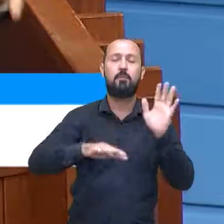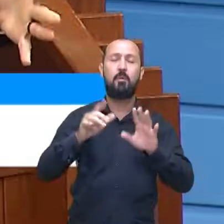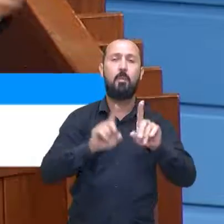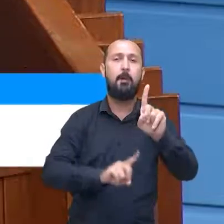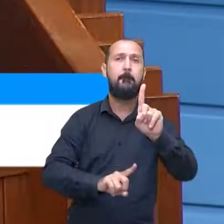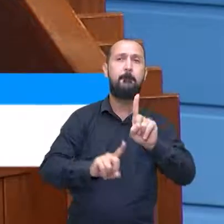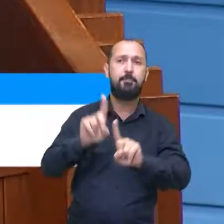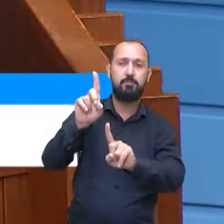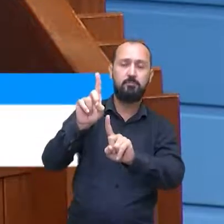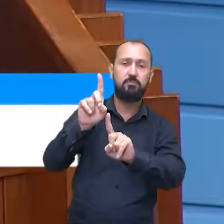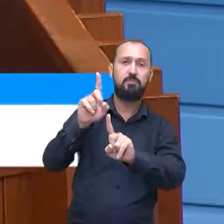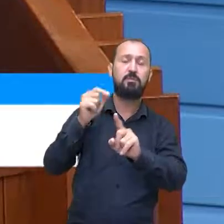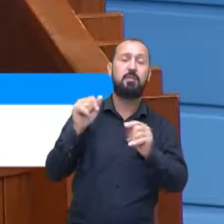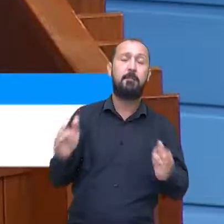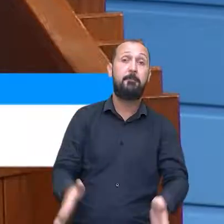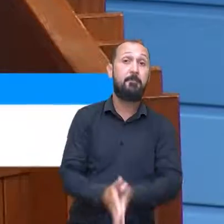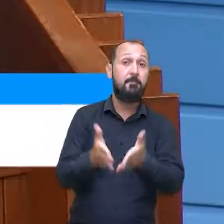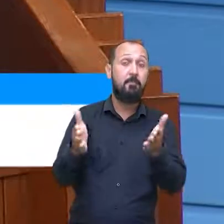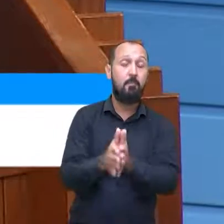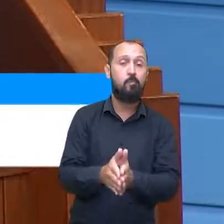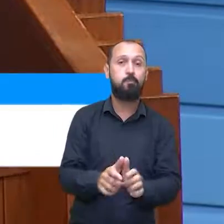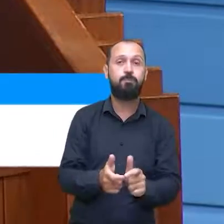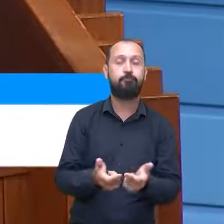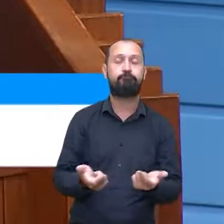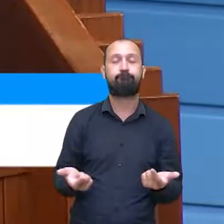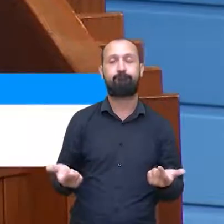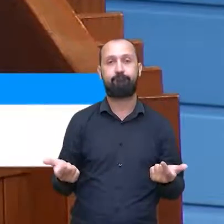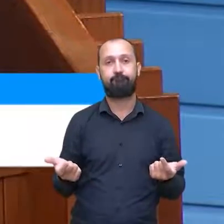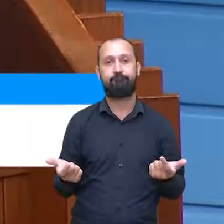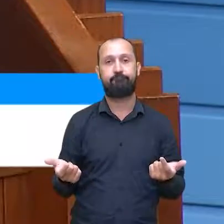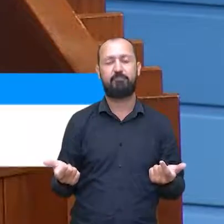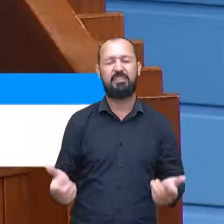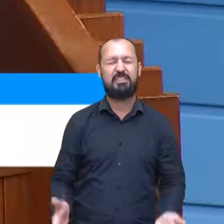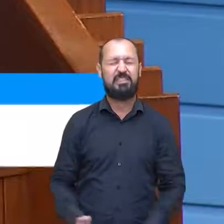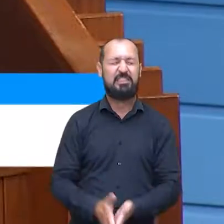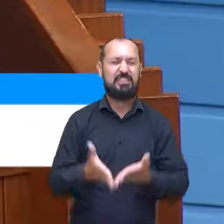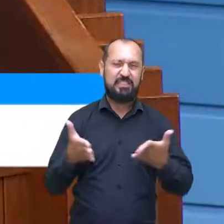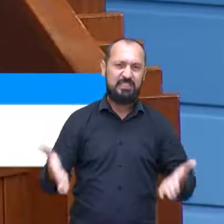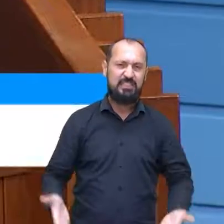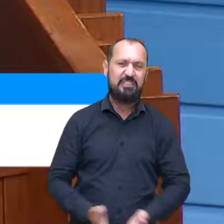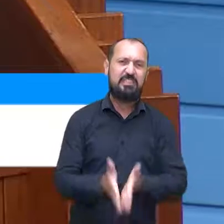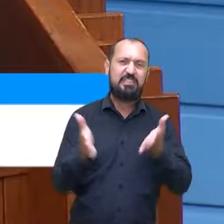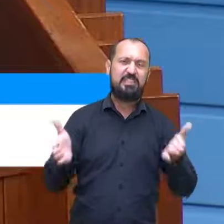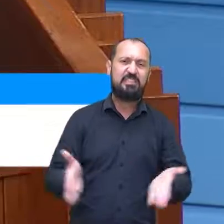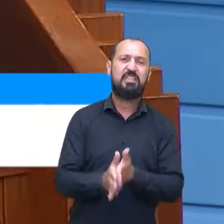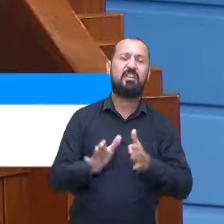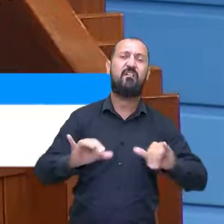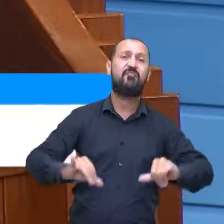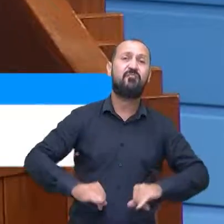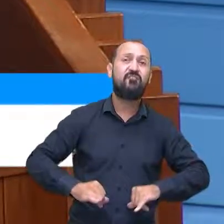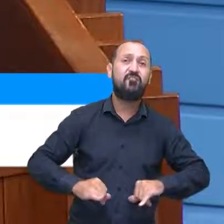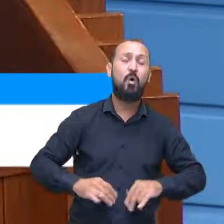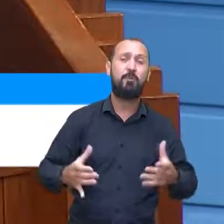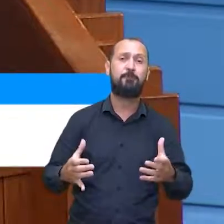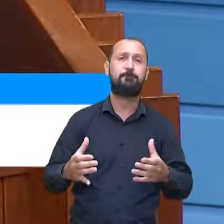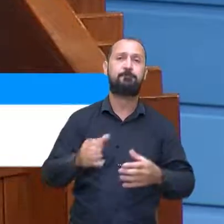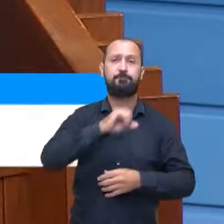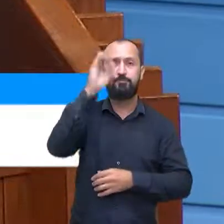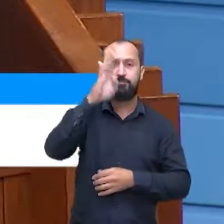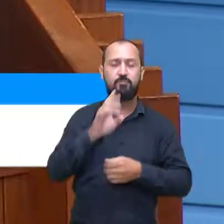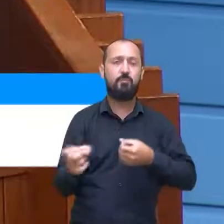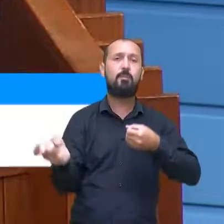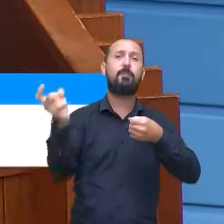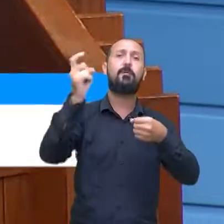da carestia, um aumento da pobreza, há um aumento da miséria nesse país, da fome.